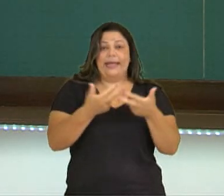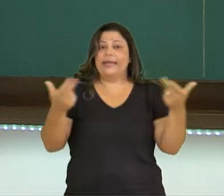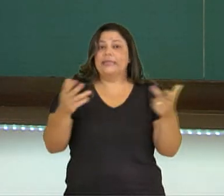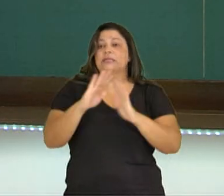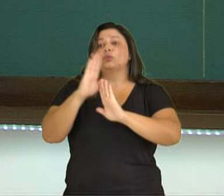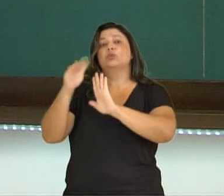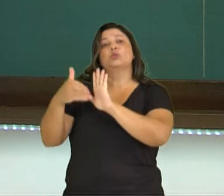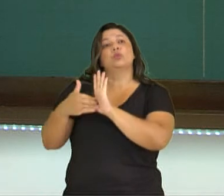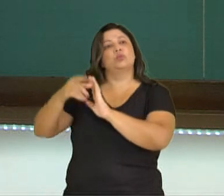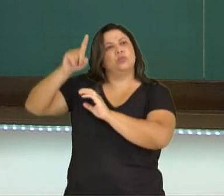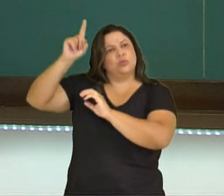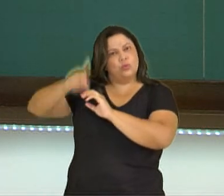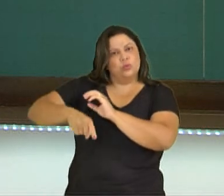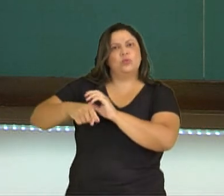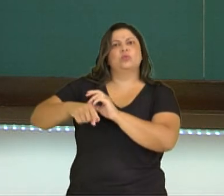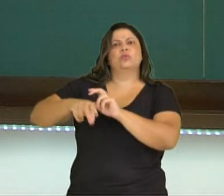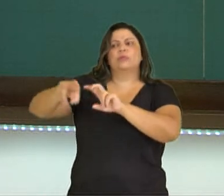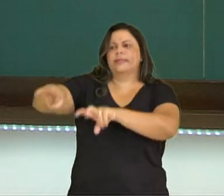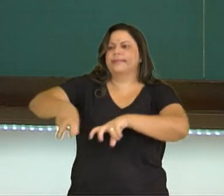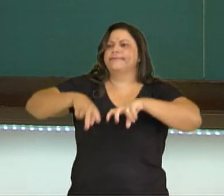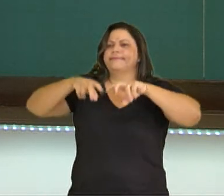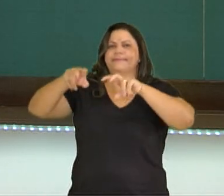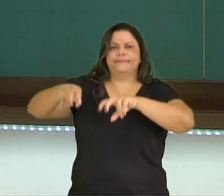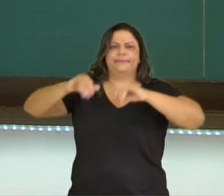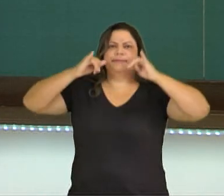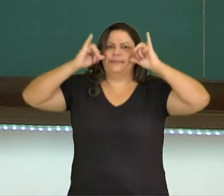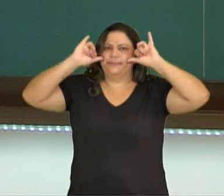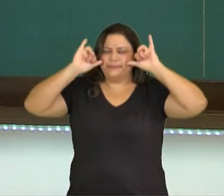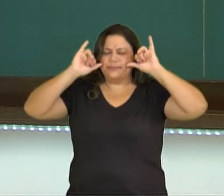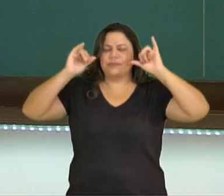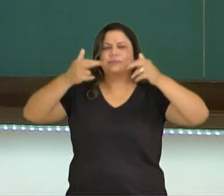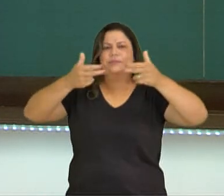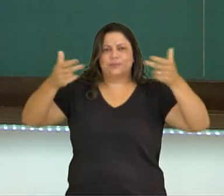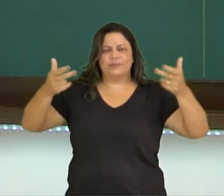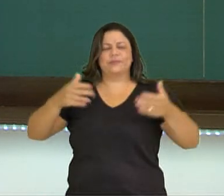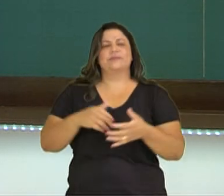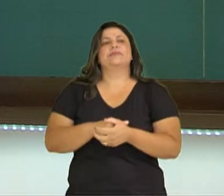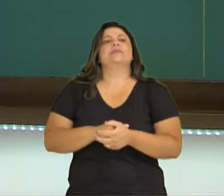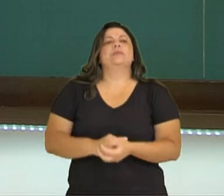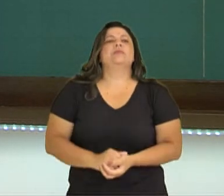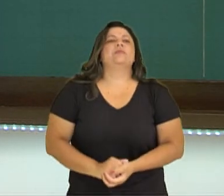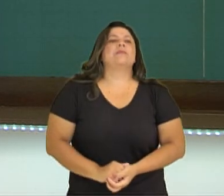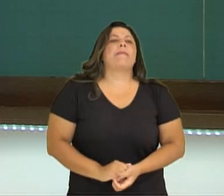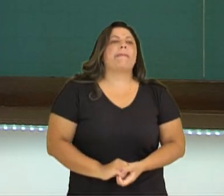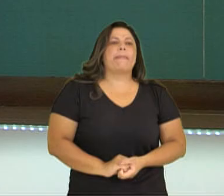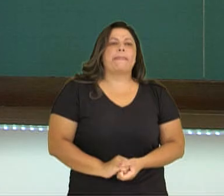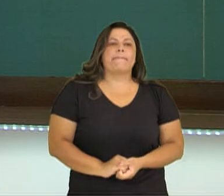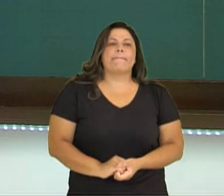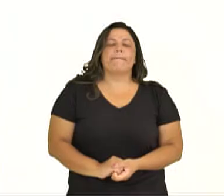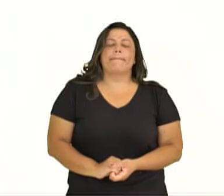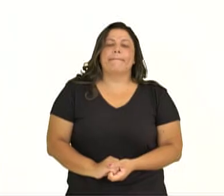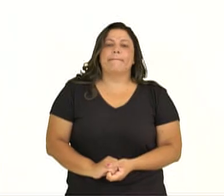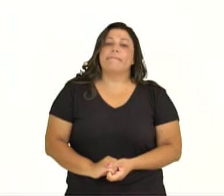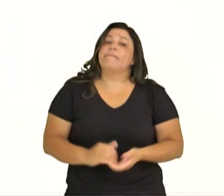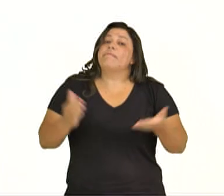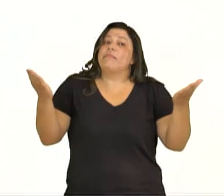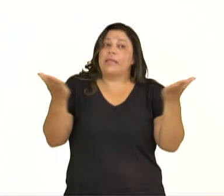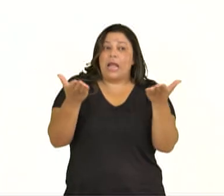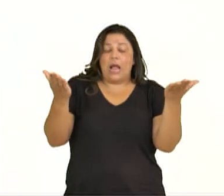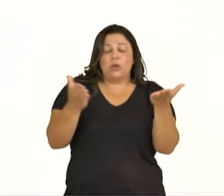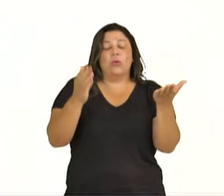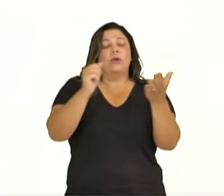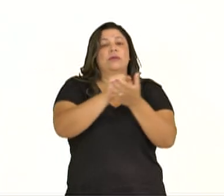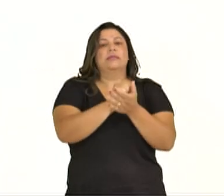vem dessa atividade ali chamada de pecuária, certo? E aí, com base